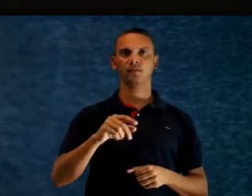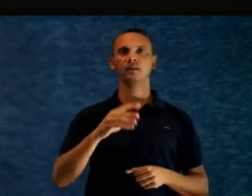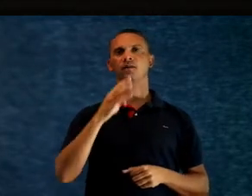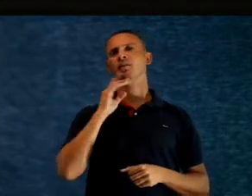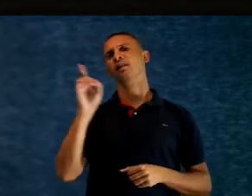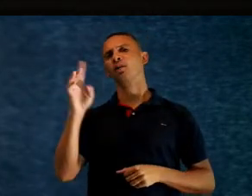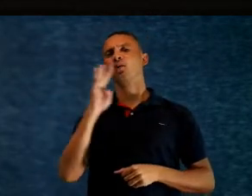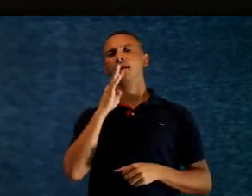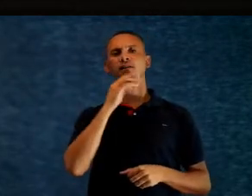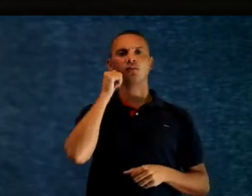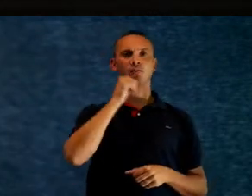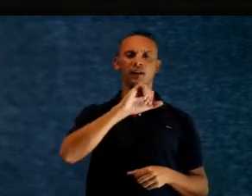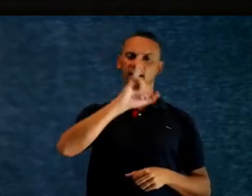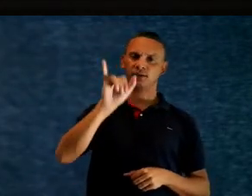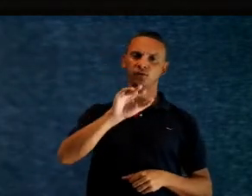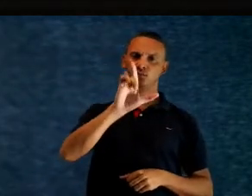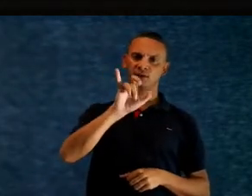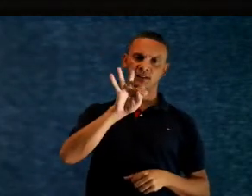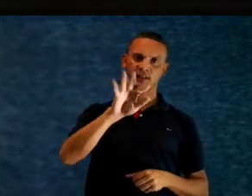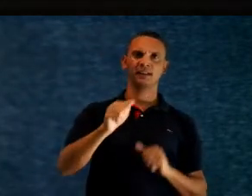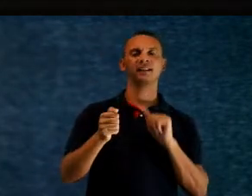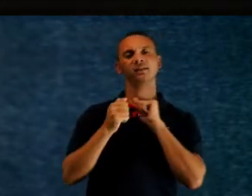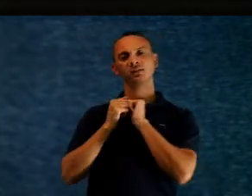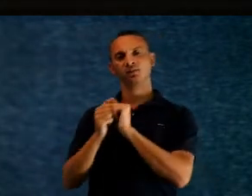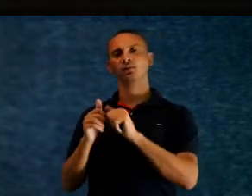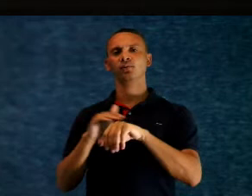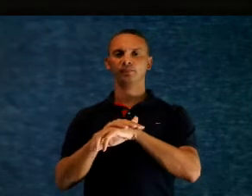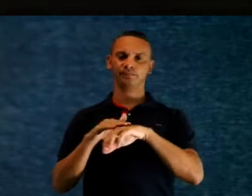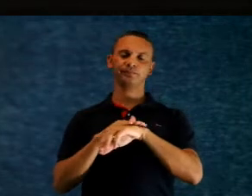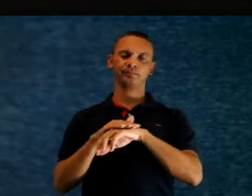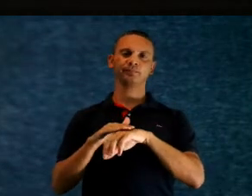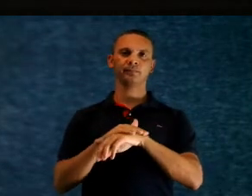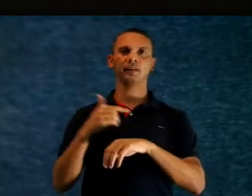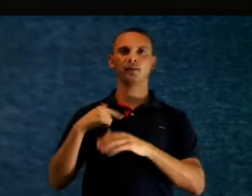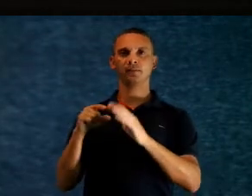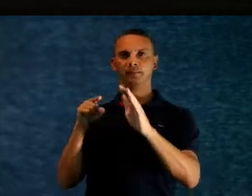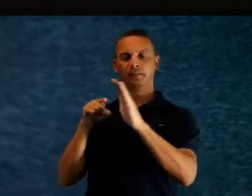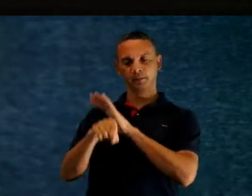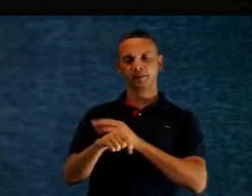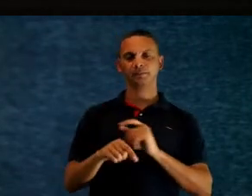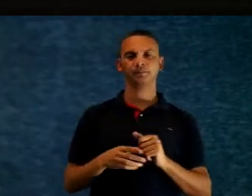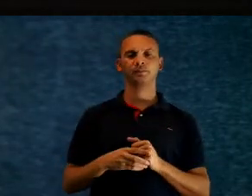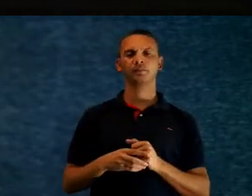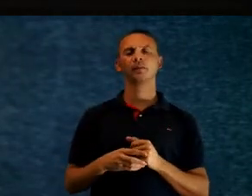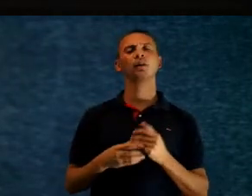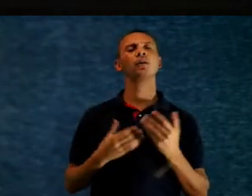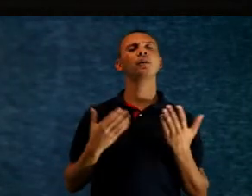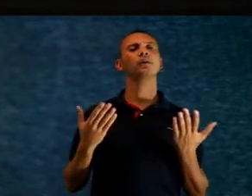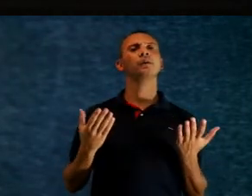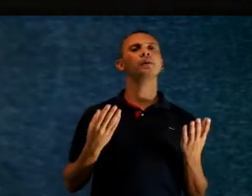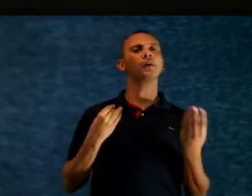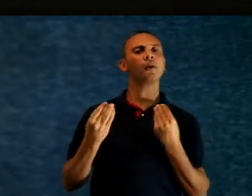tinha internet, não tinha e-mail, não tinha WhatsApp, como é que era? Ela morava na